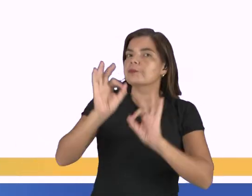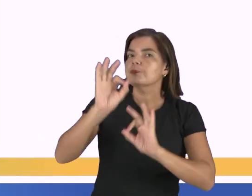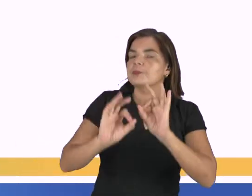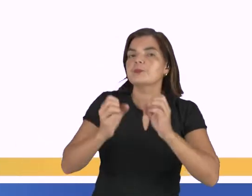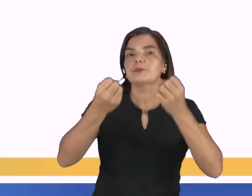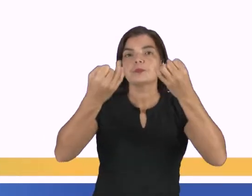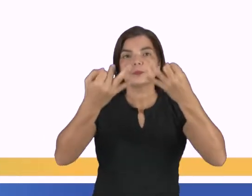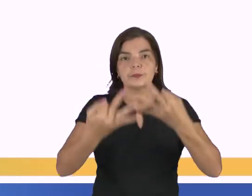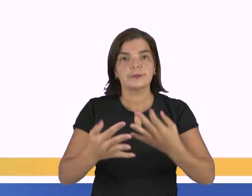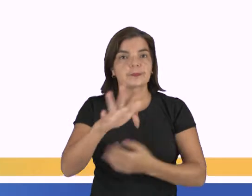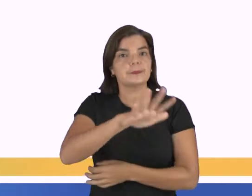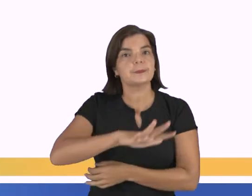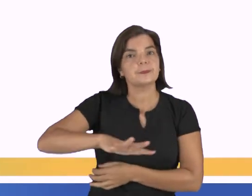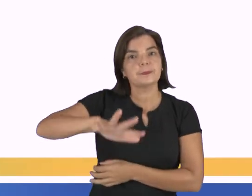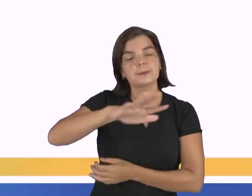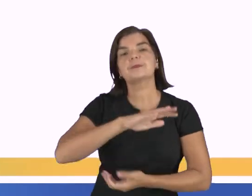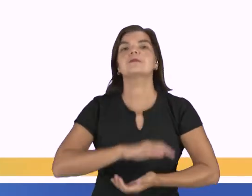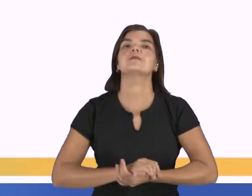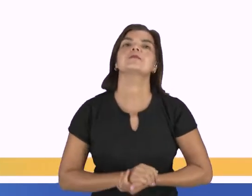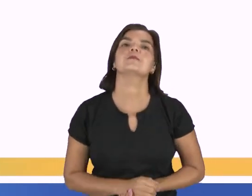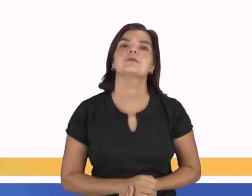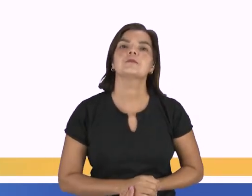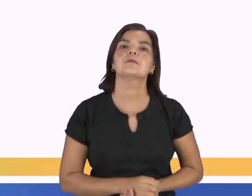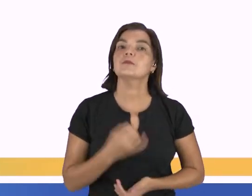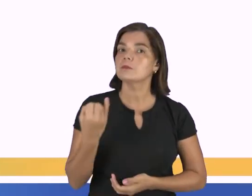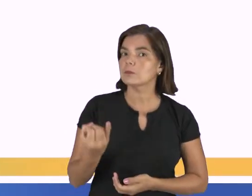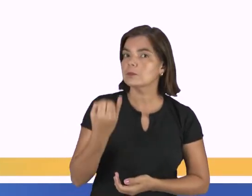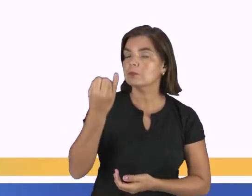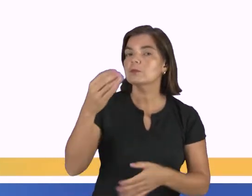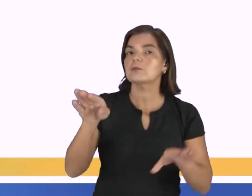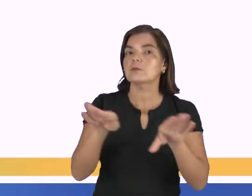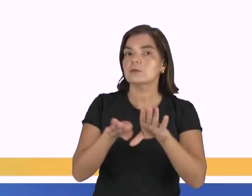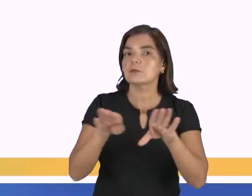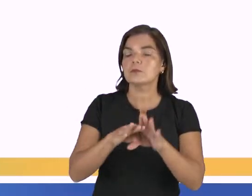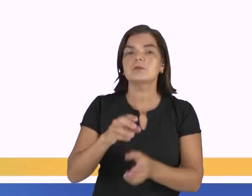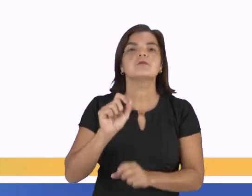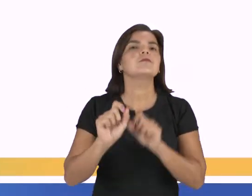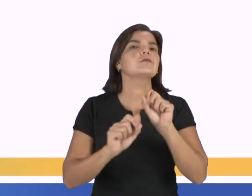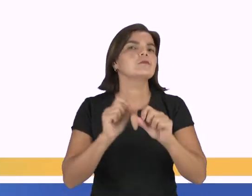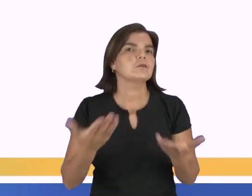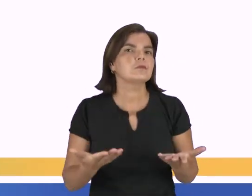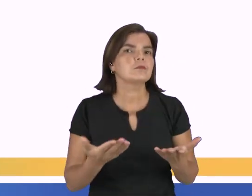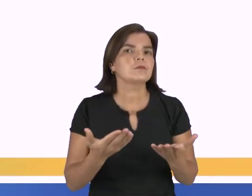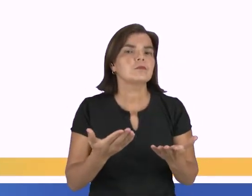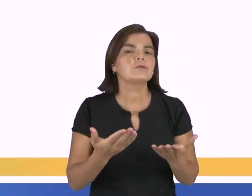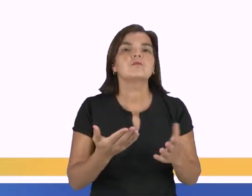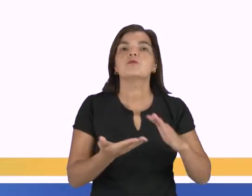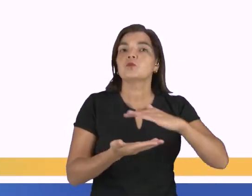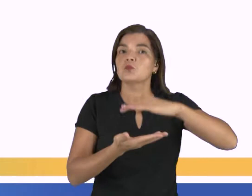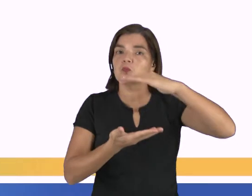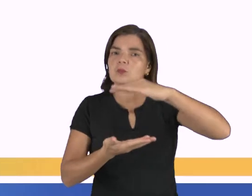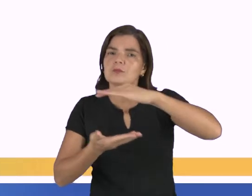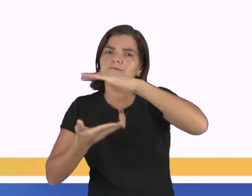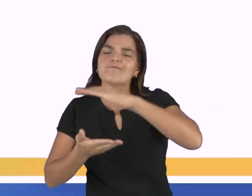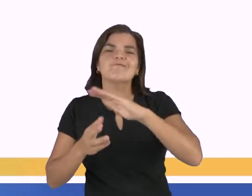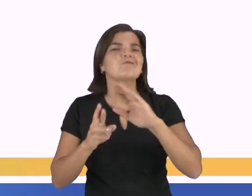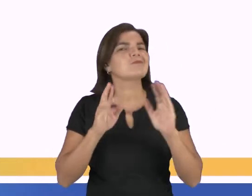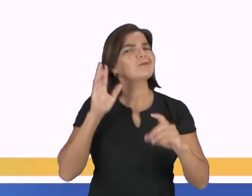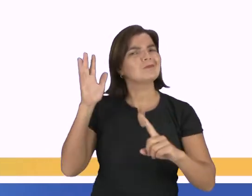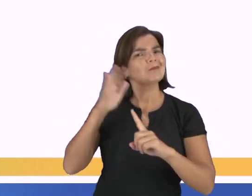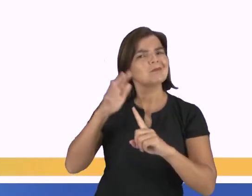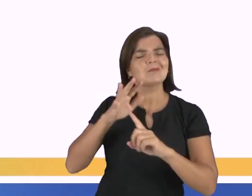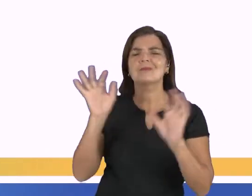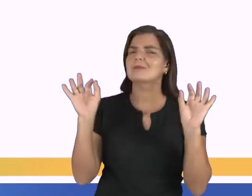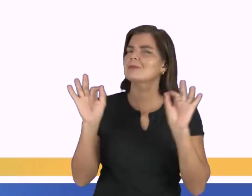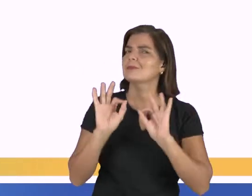conceito geral. Uma coisa importante que tu tem que entender é que, por exemplo, o formato não vai influenciar de forma alguma